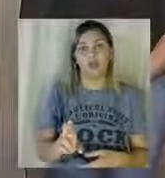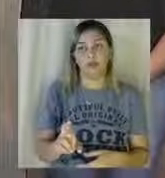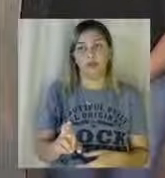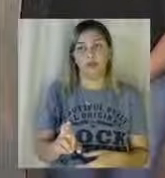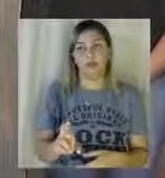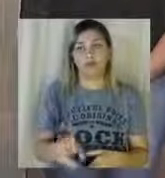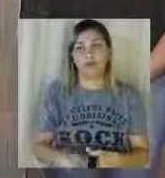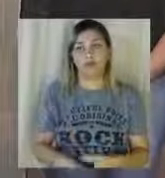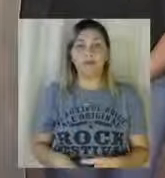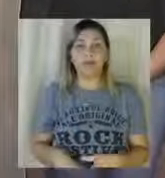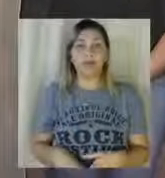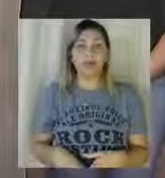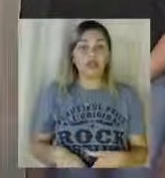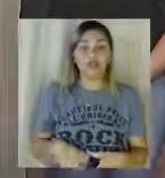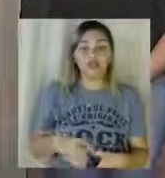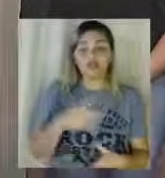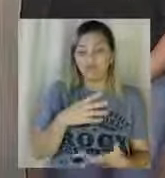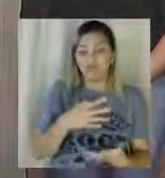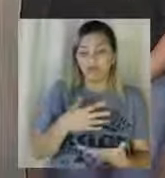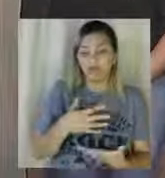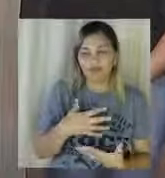com isso.